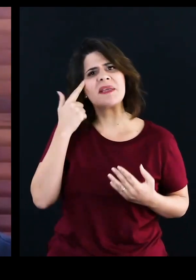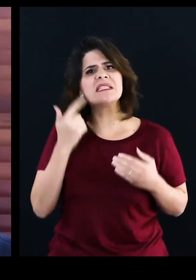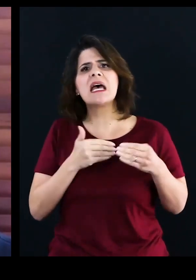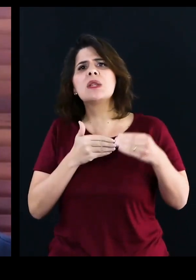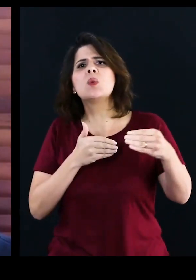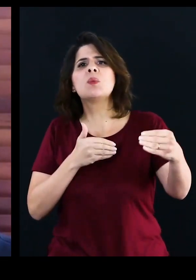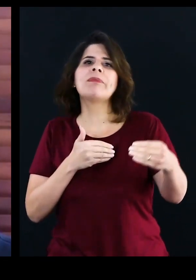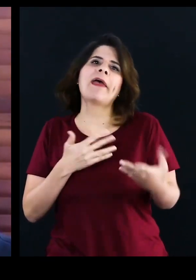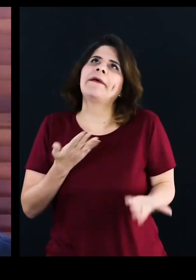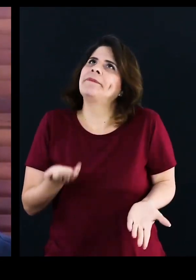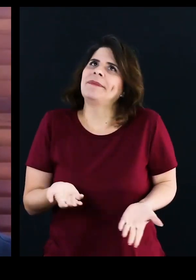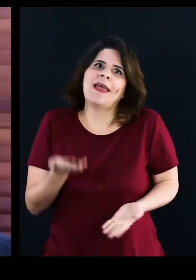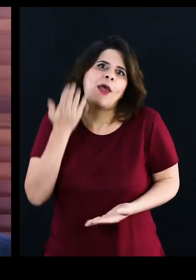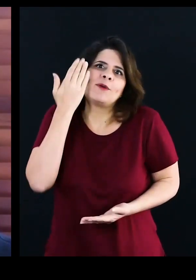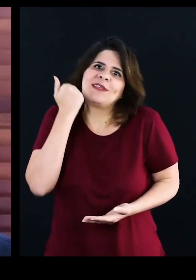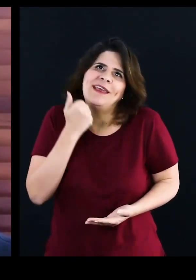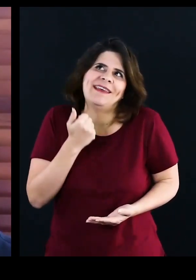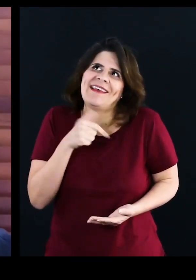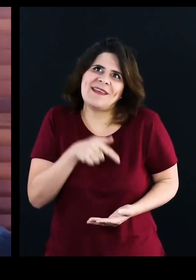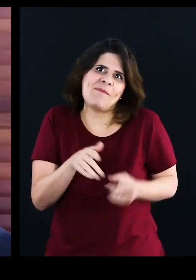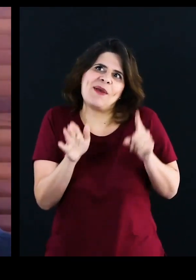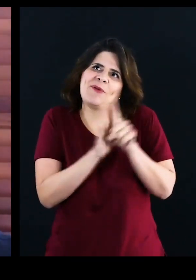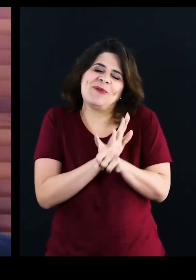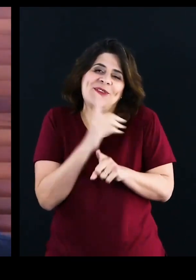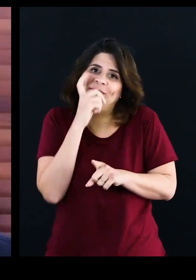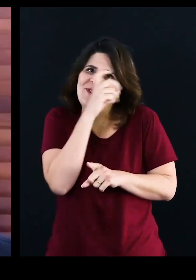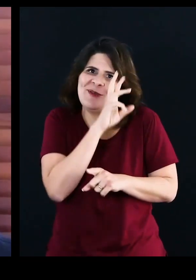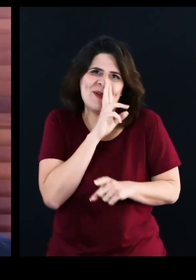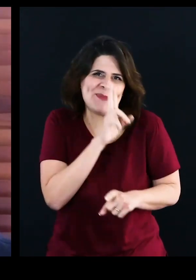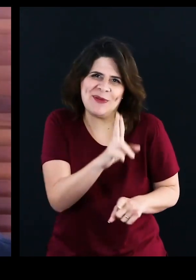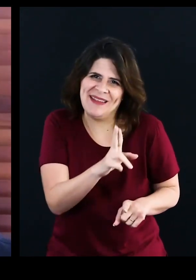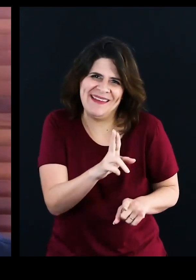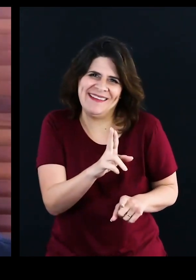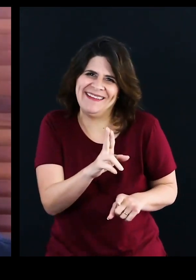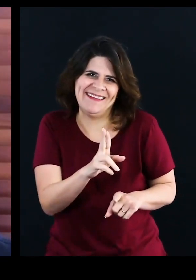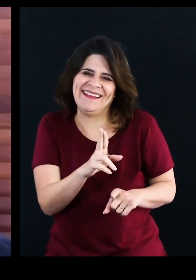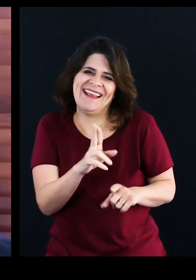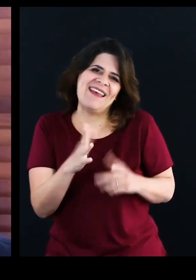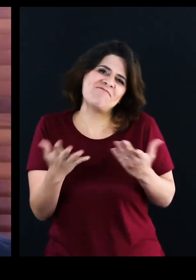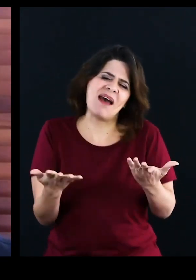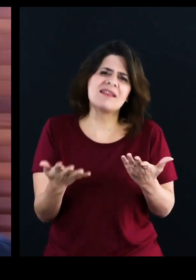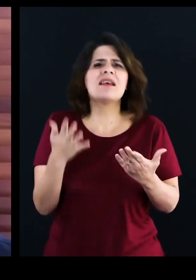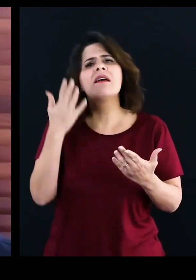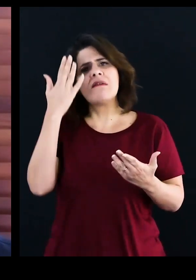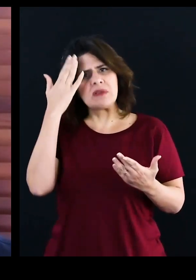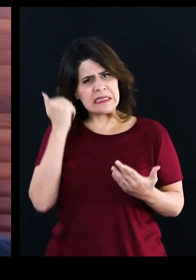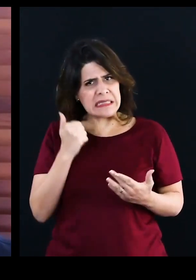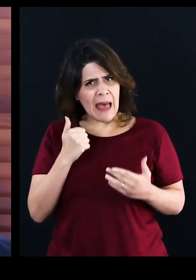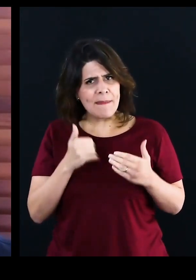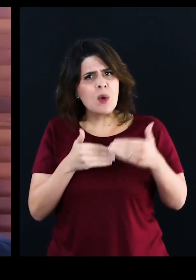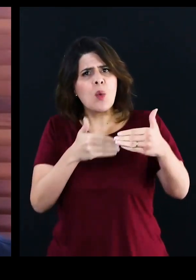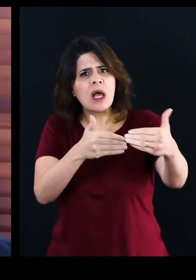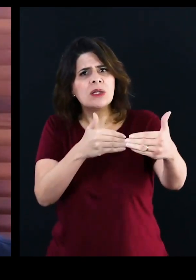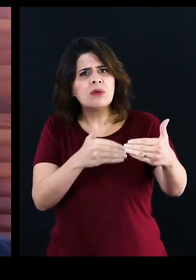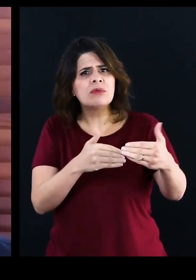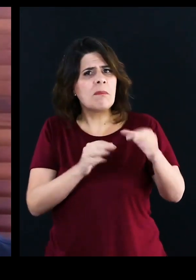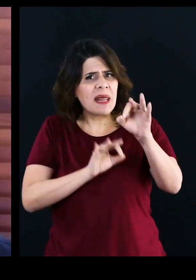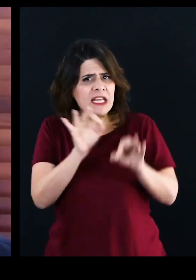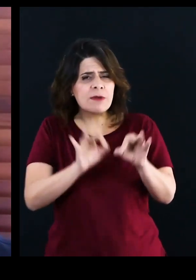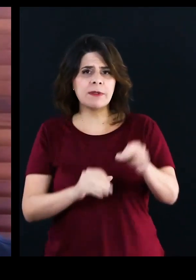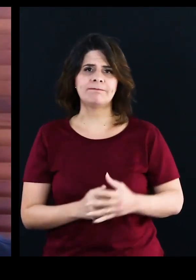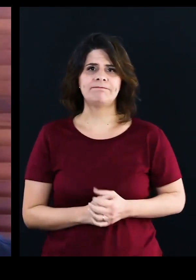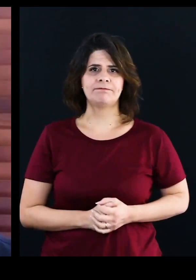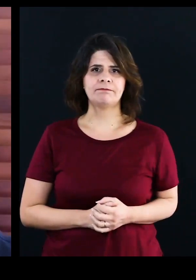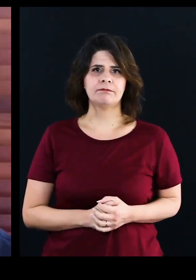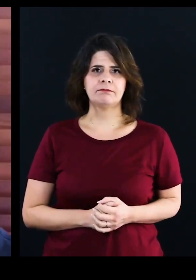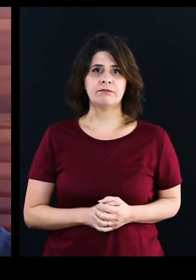talvez uma telecena, né? Mas você já tem uma previsão quando volta presencialmente? A gente não volta antes do ano que vem.